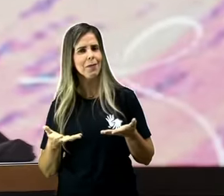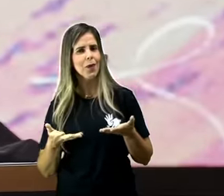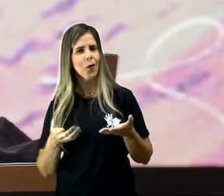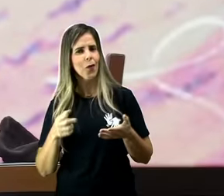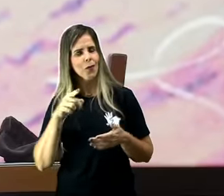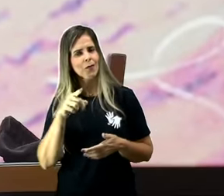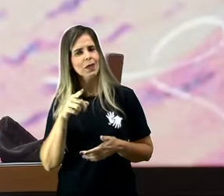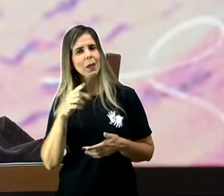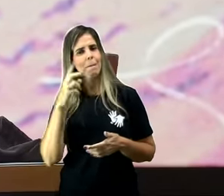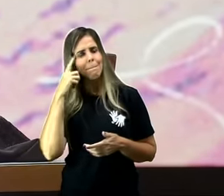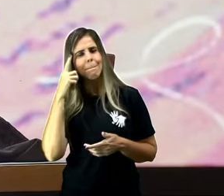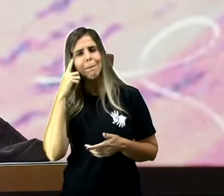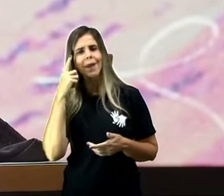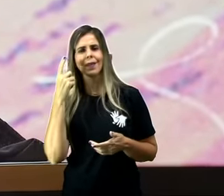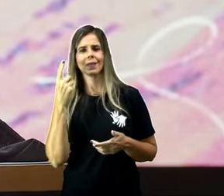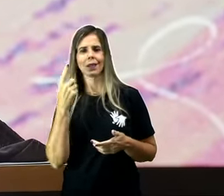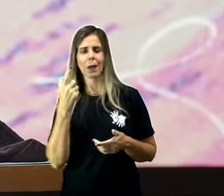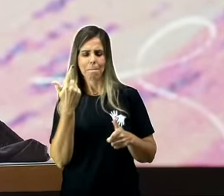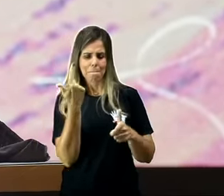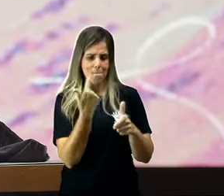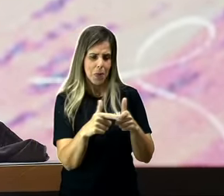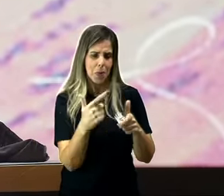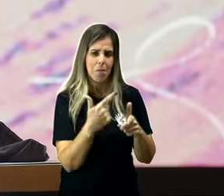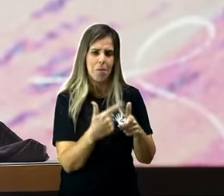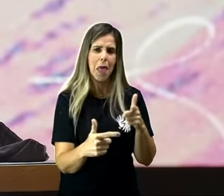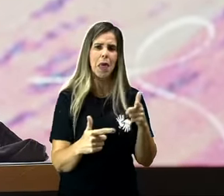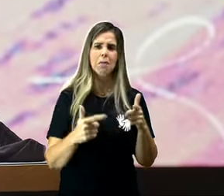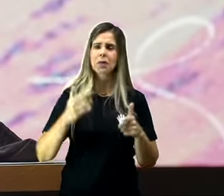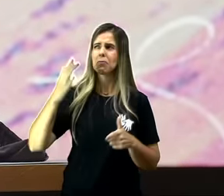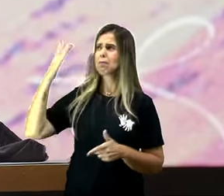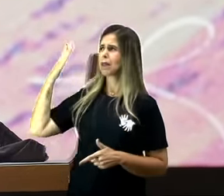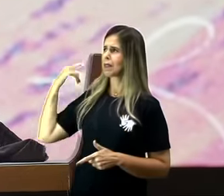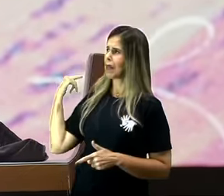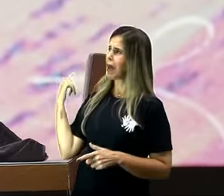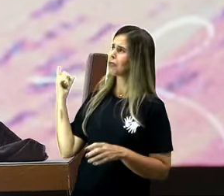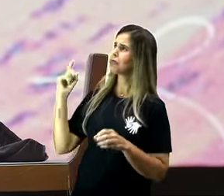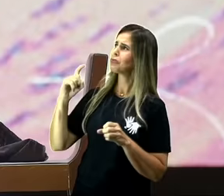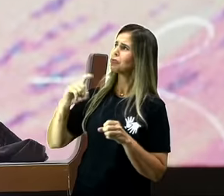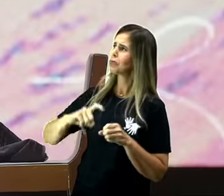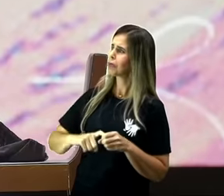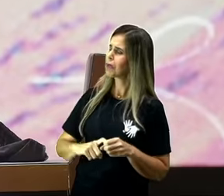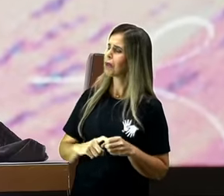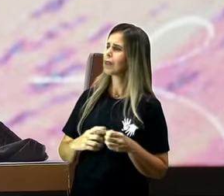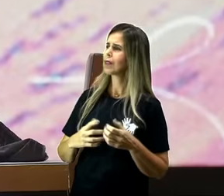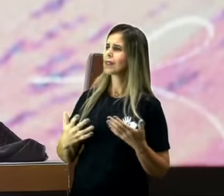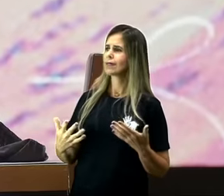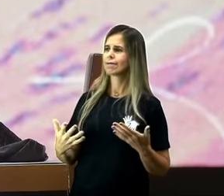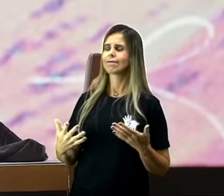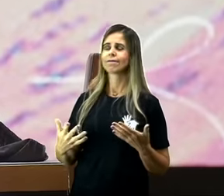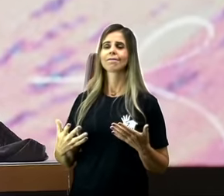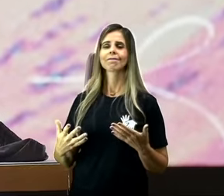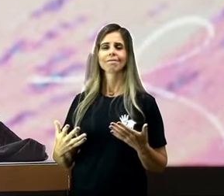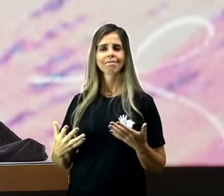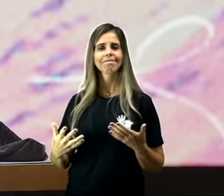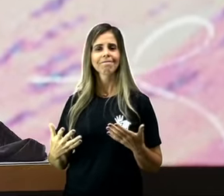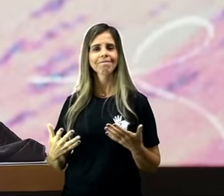enfrentando o mesmo opositor de 2008? Não, tem coisa nova, tem chifre maior vindo aí.